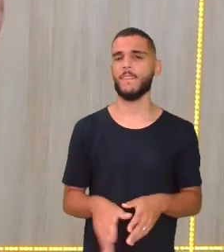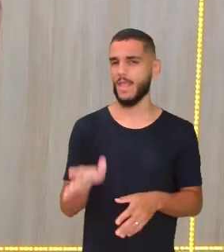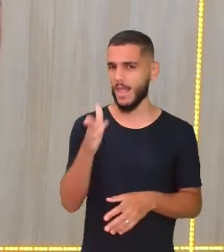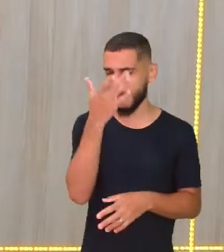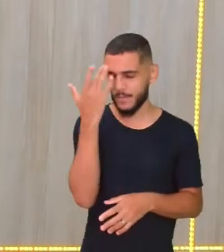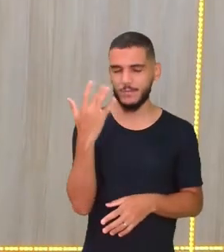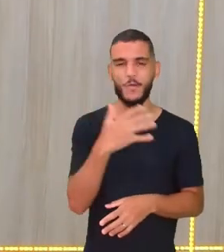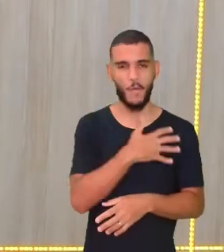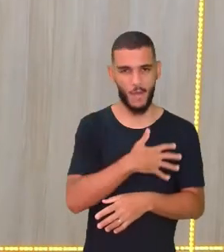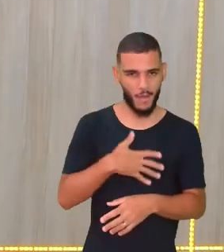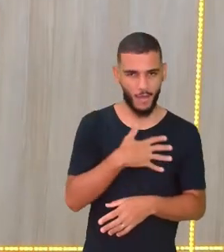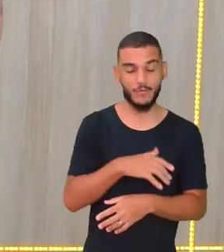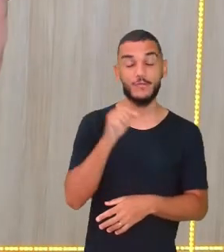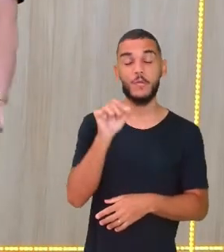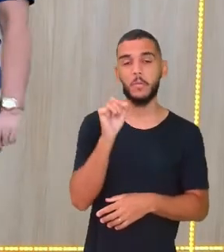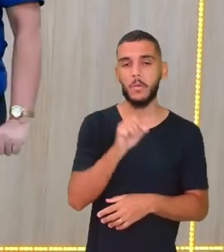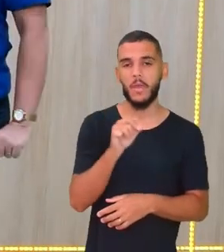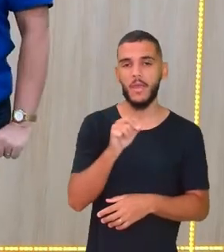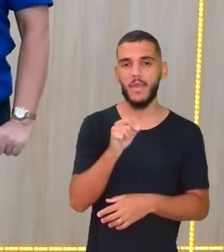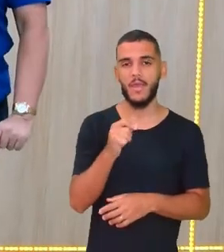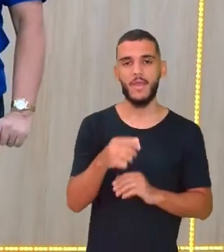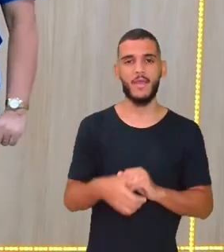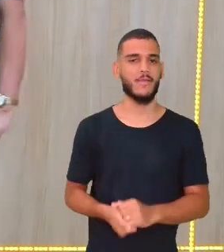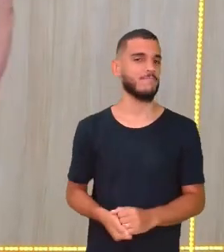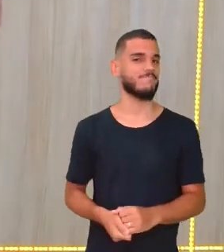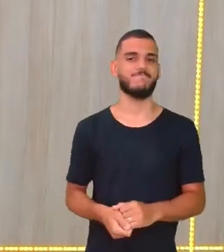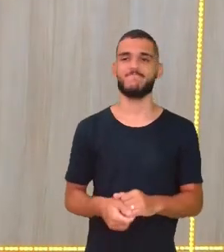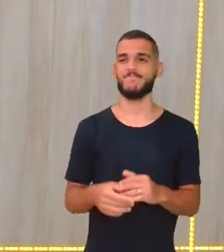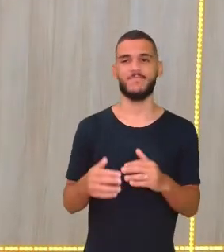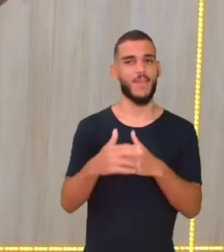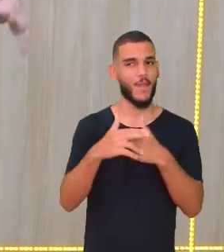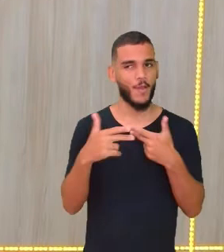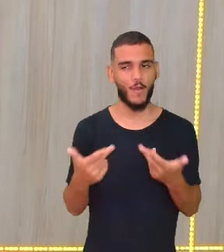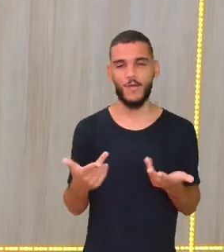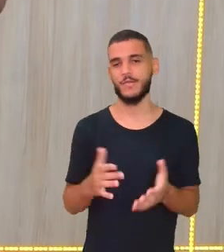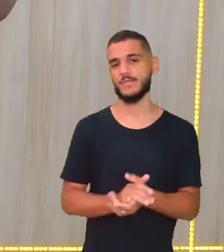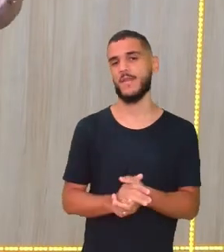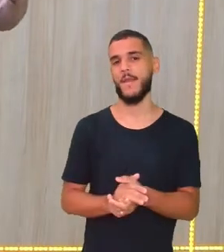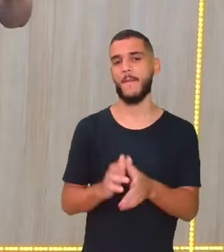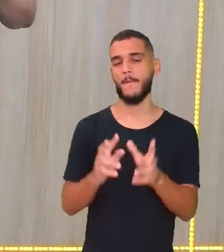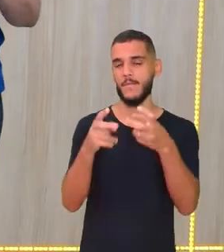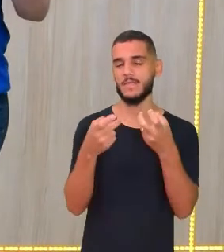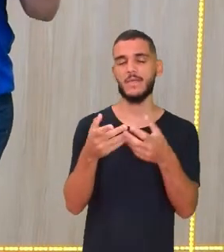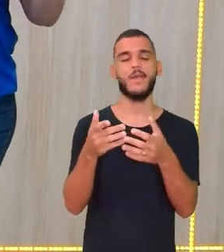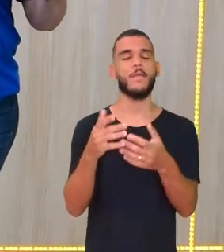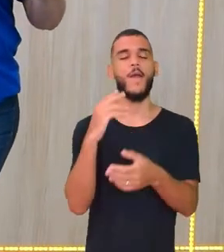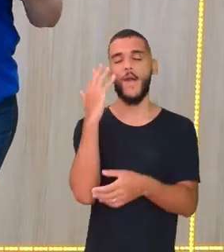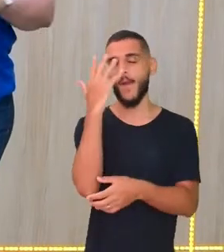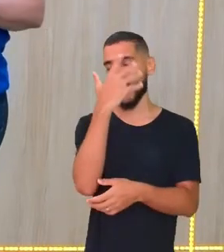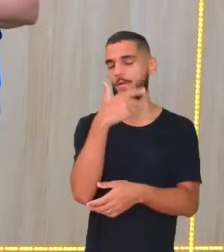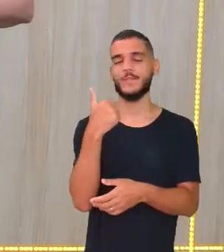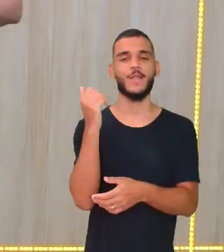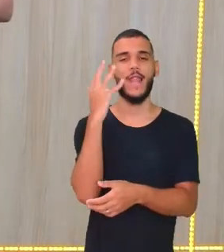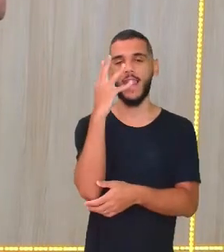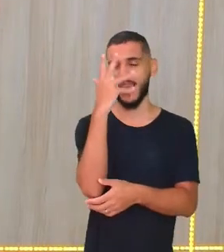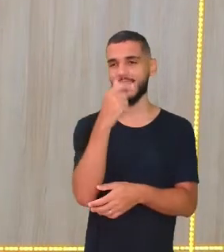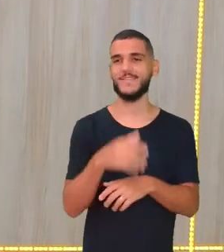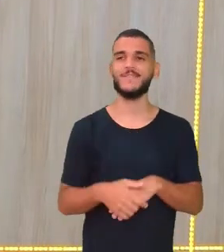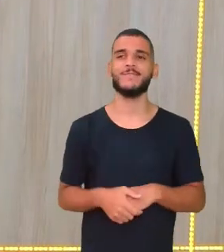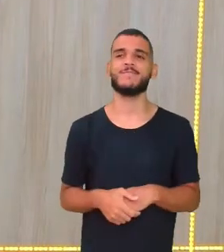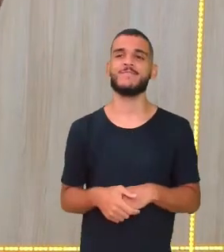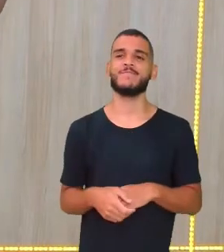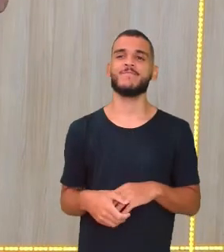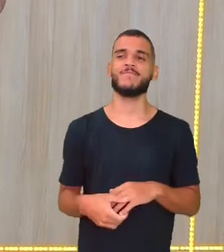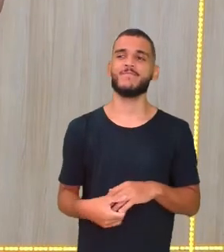de causar, né? Olha aí que rostinho lindo. Vai lá, pega as tintas, mistura, pinta, não é? E